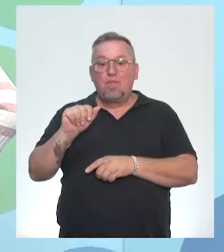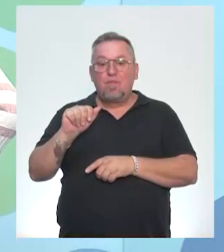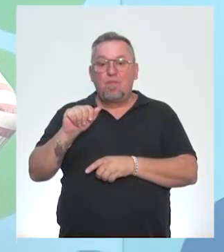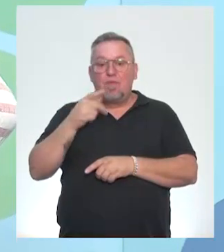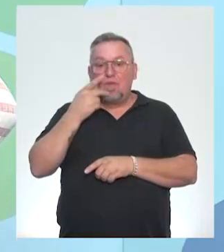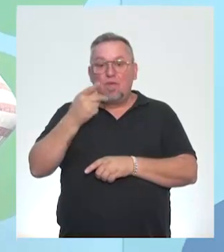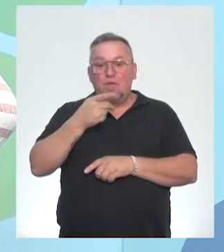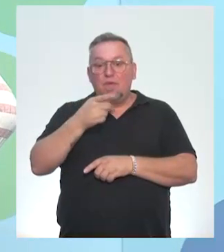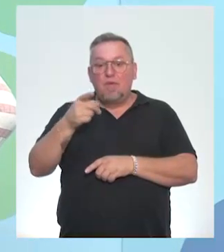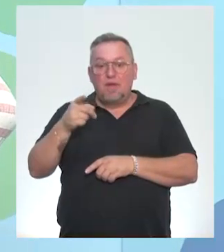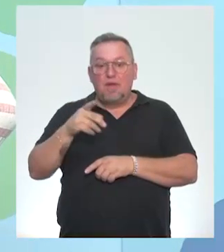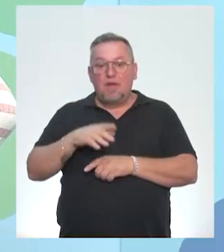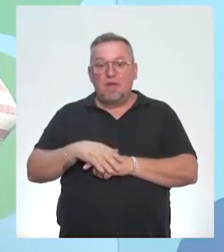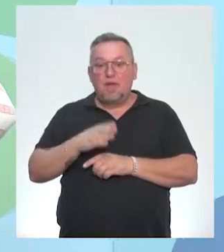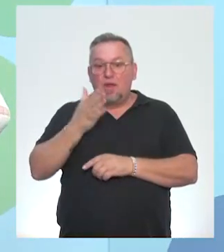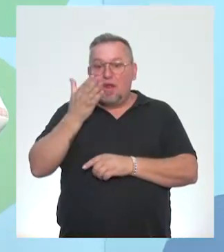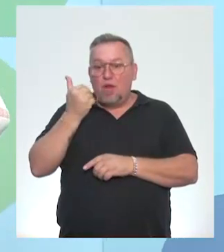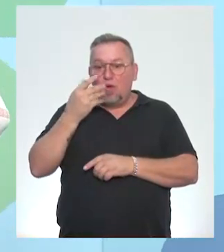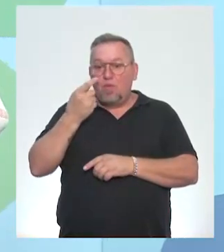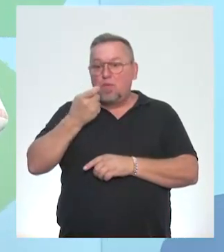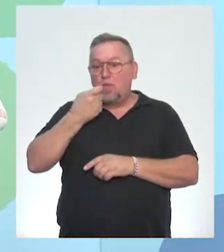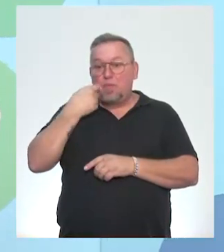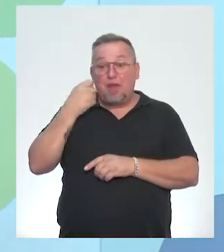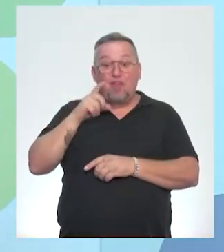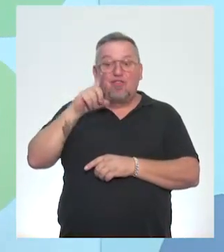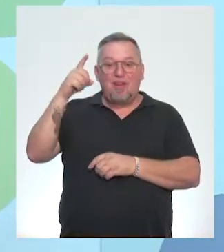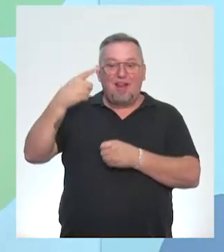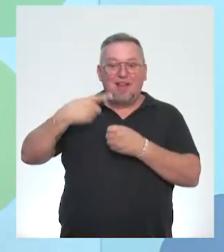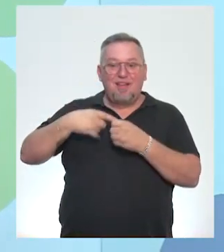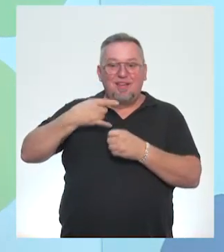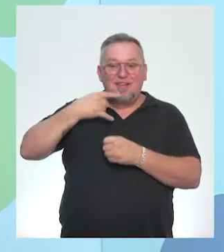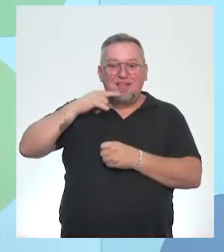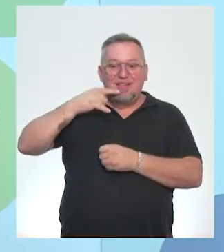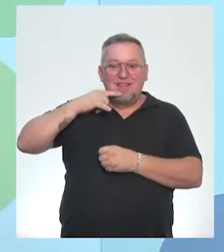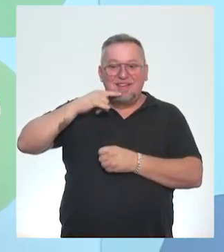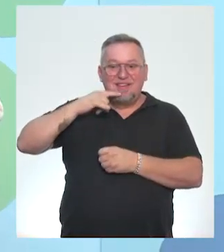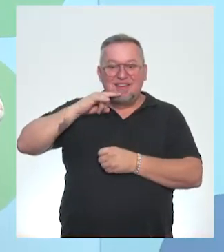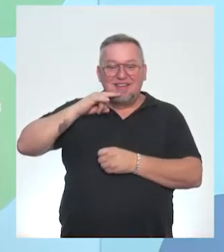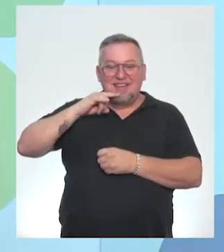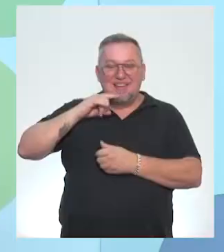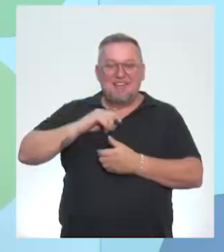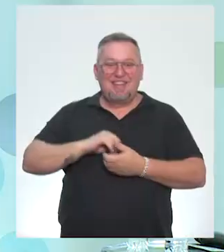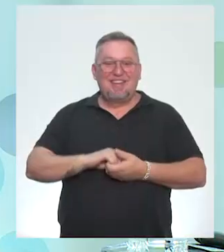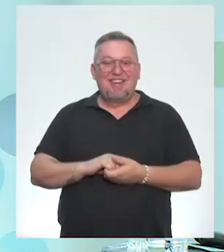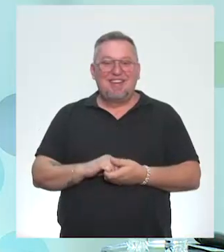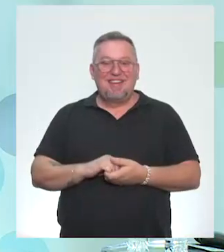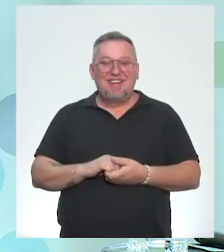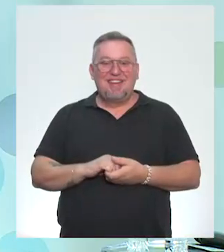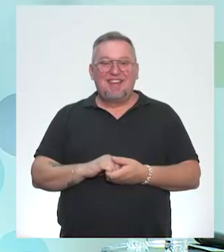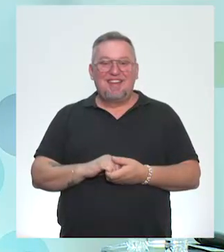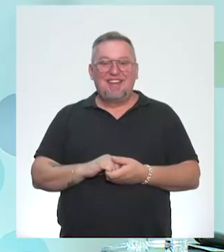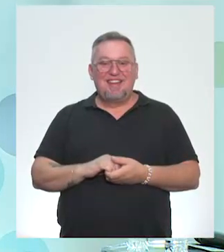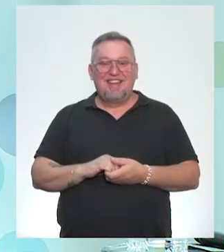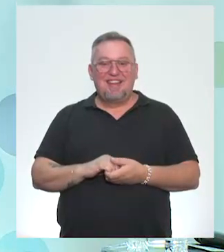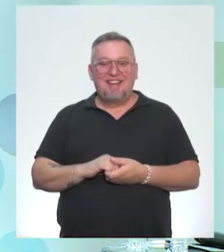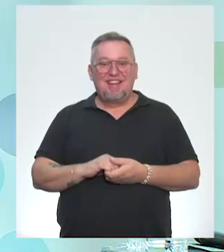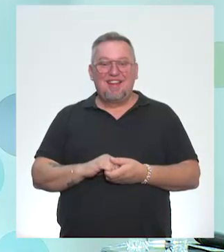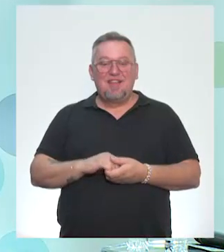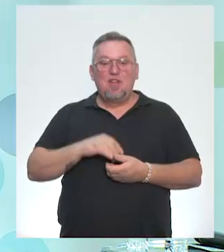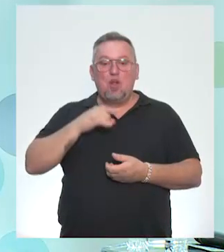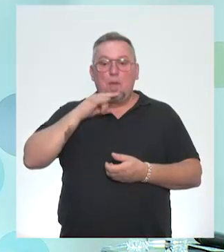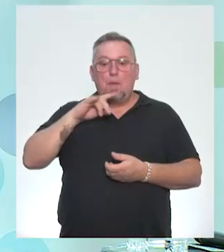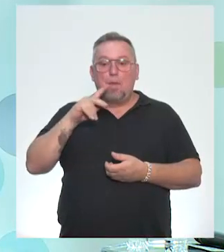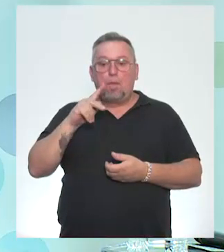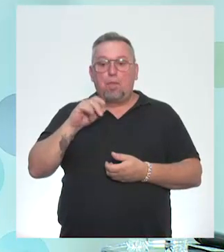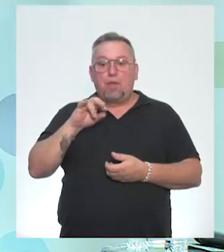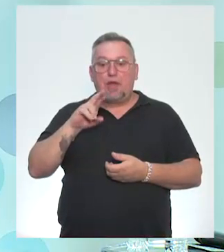disse para você ir lá comer um peixe lá em Piracicaba. Oh, Piracicaba. Será bem-vinda. Legal. Voltando aqui. Fui em Piracicaba